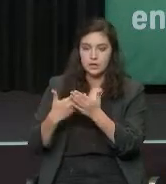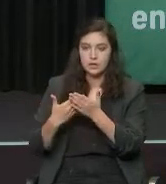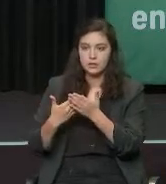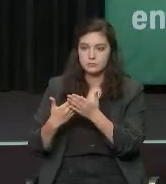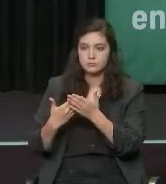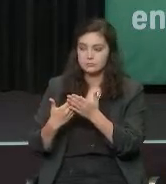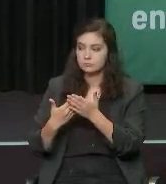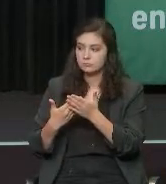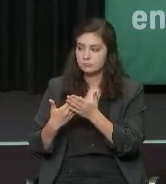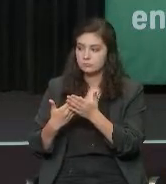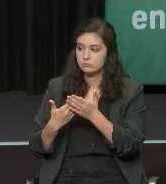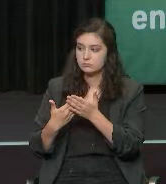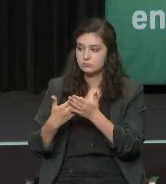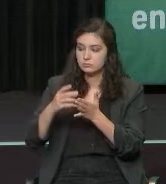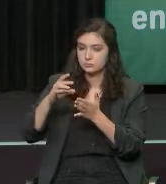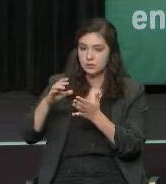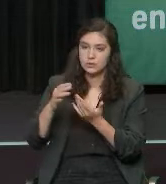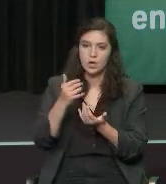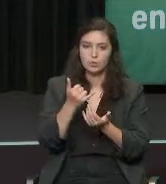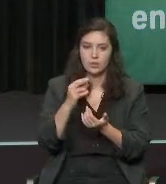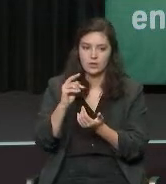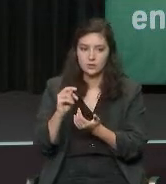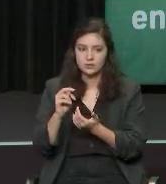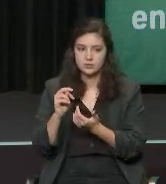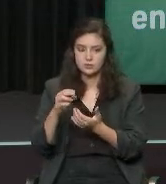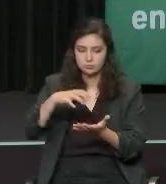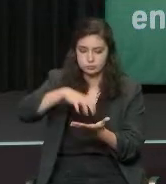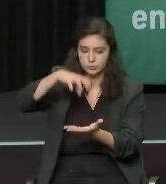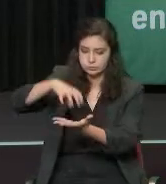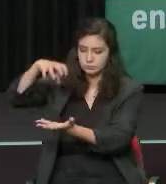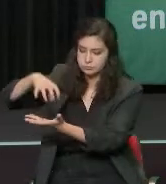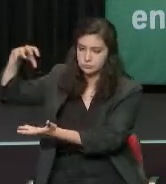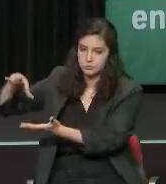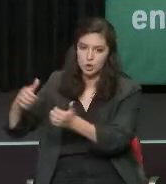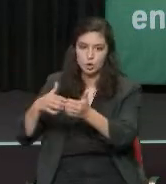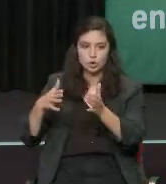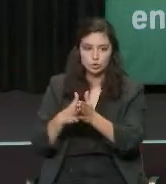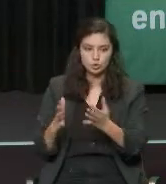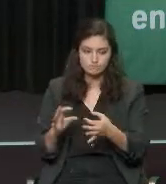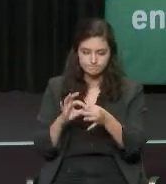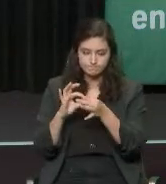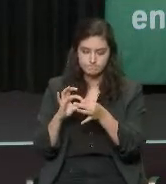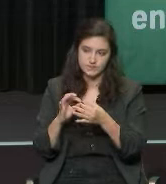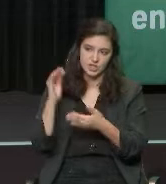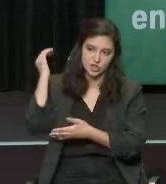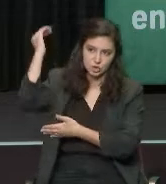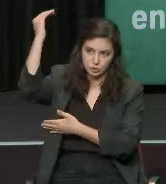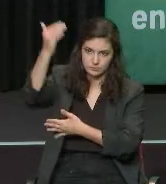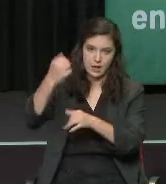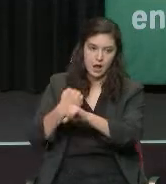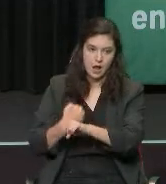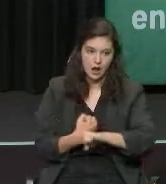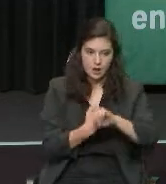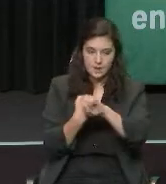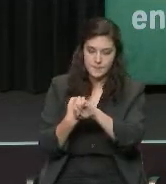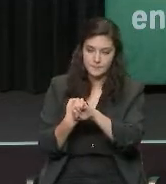É uma área com 220 acres que contém 23 edifícios, todos eles relacionados